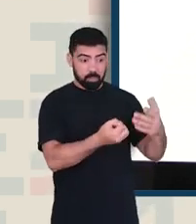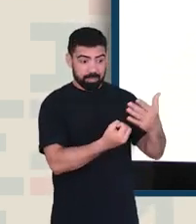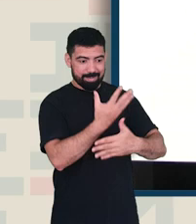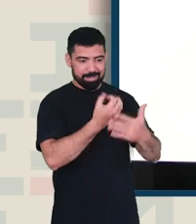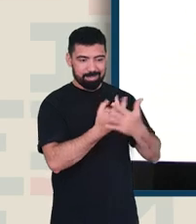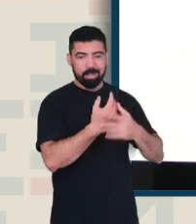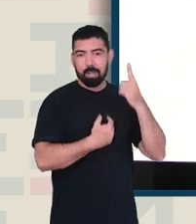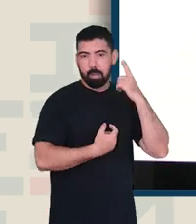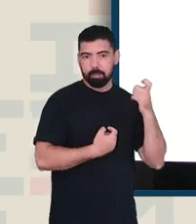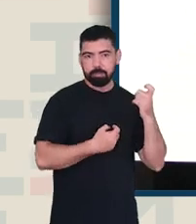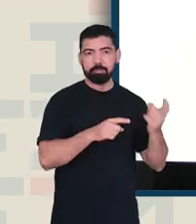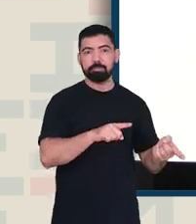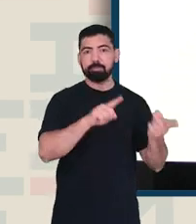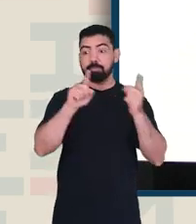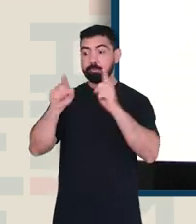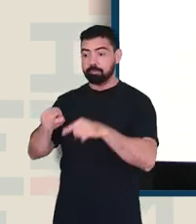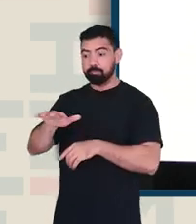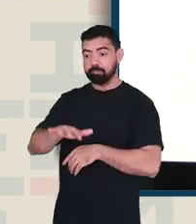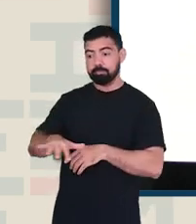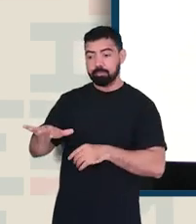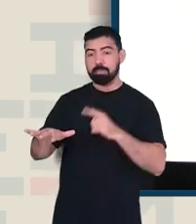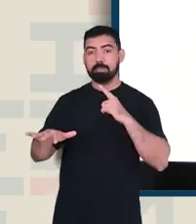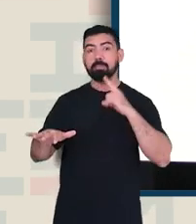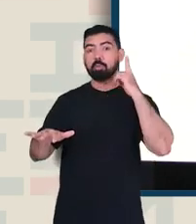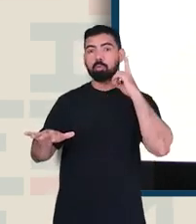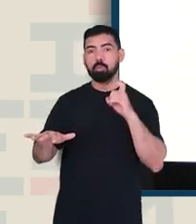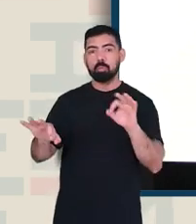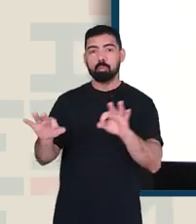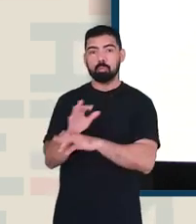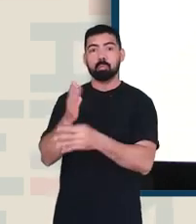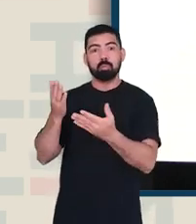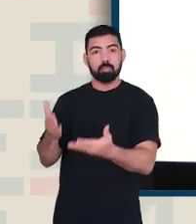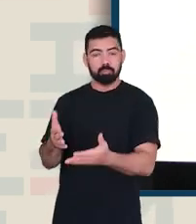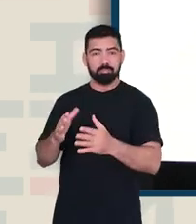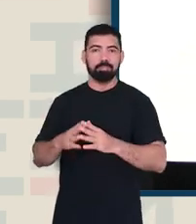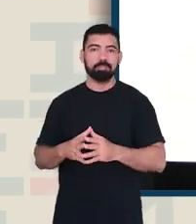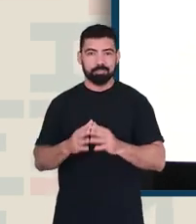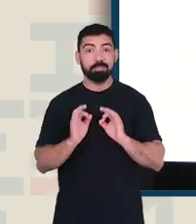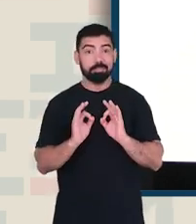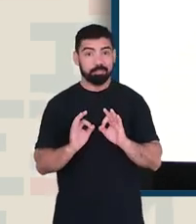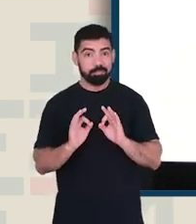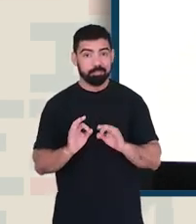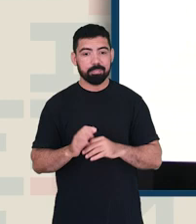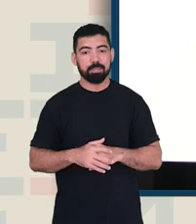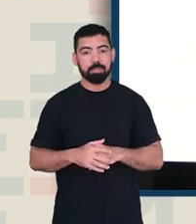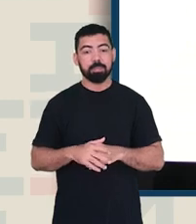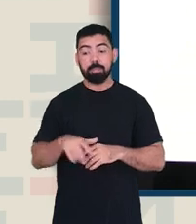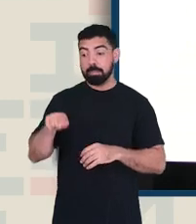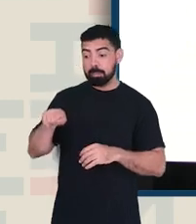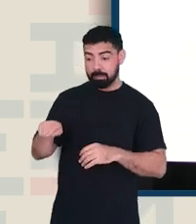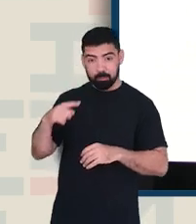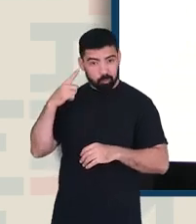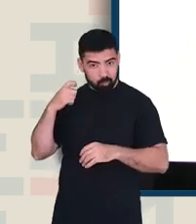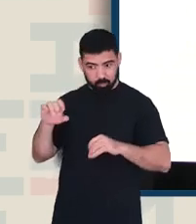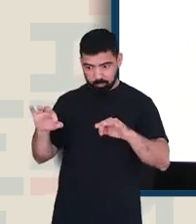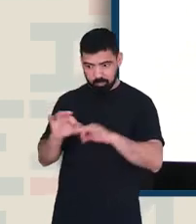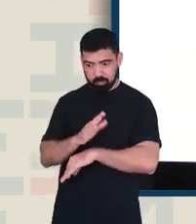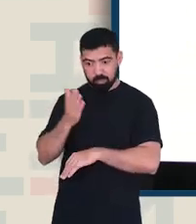o som, e por outro lado, temos o som propriamente dito, certo? E deste som propriamente